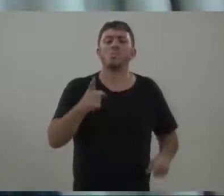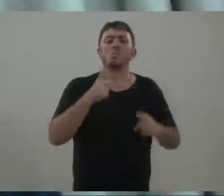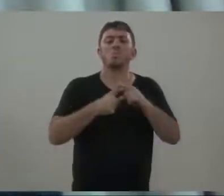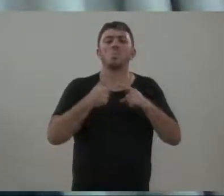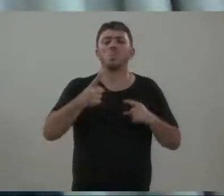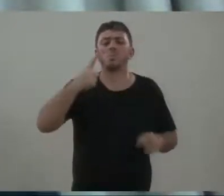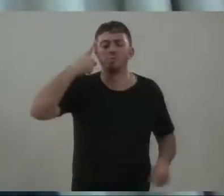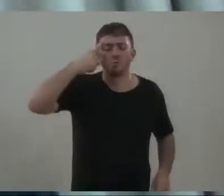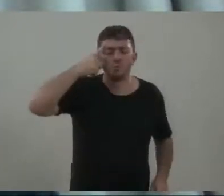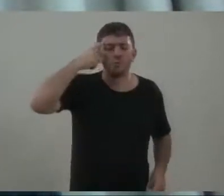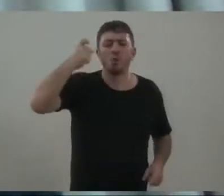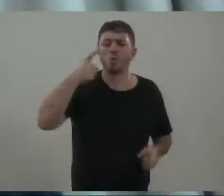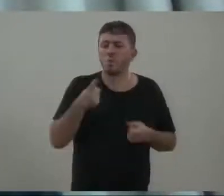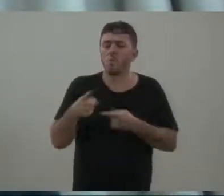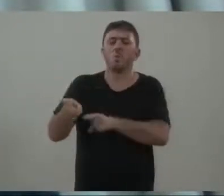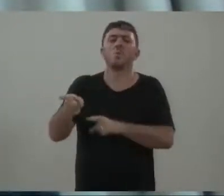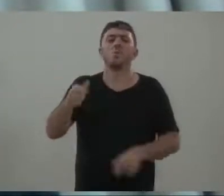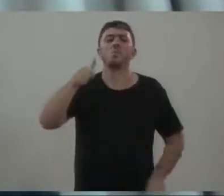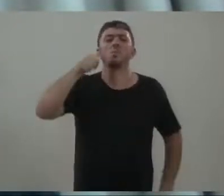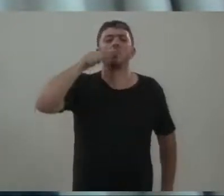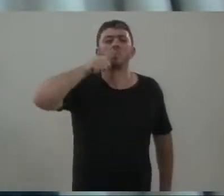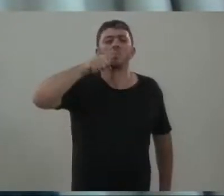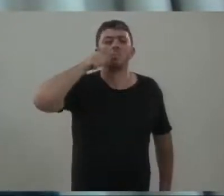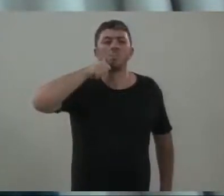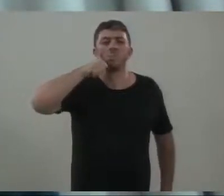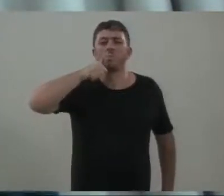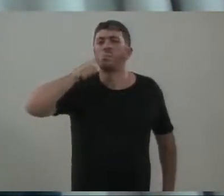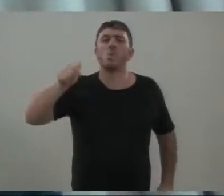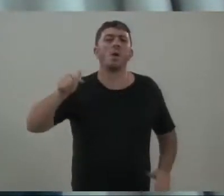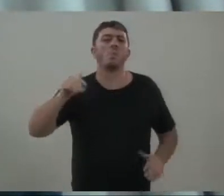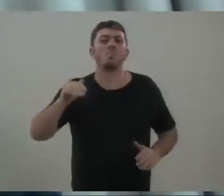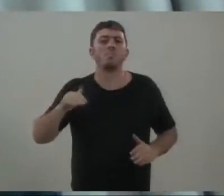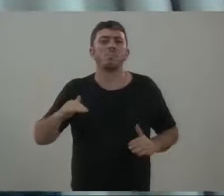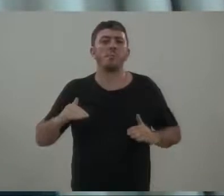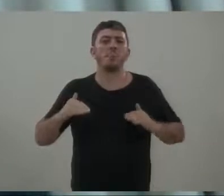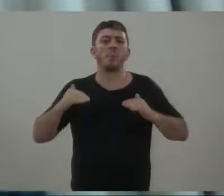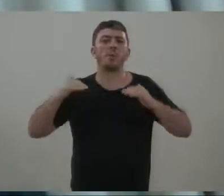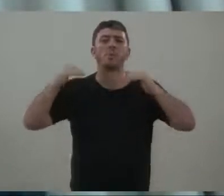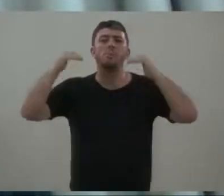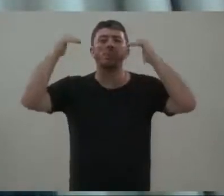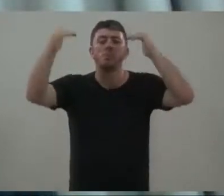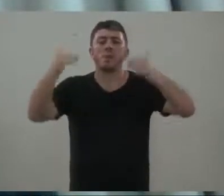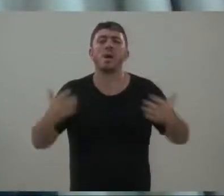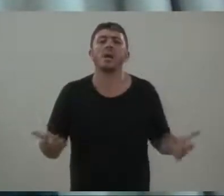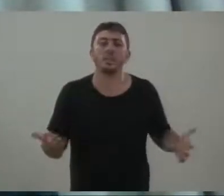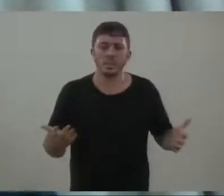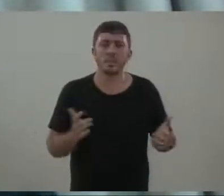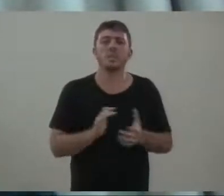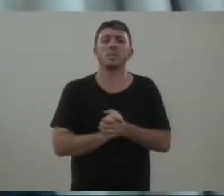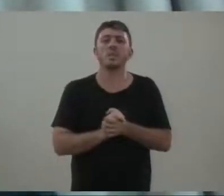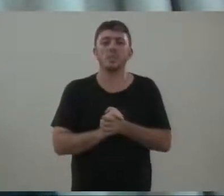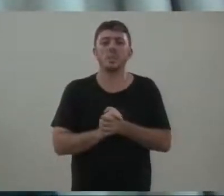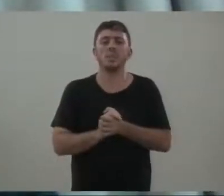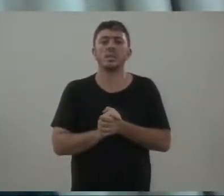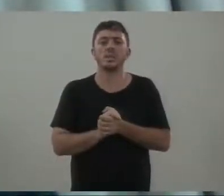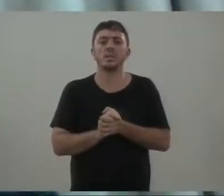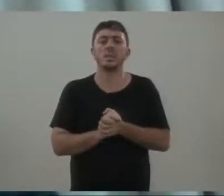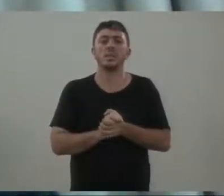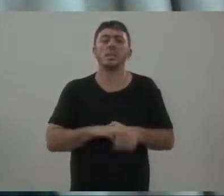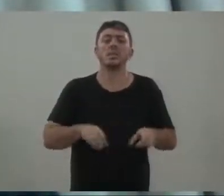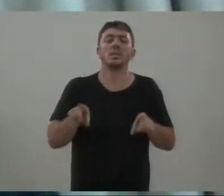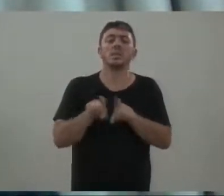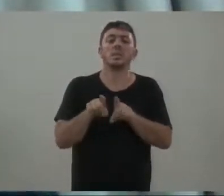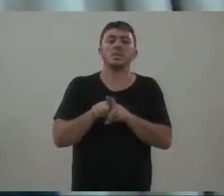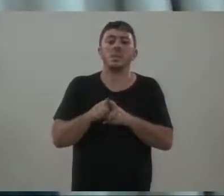contra a mulher crescendo assim assustadoramente. O feminicídio crescendo